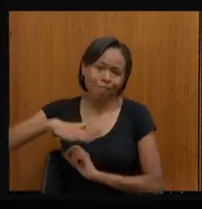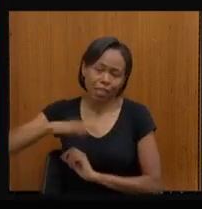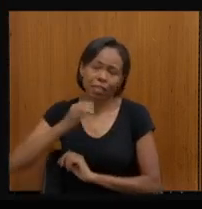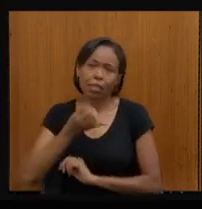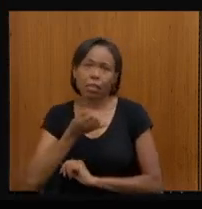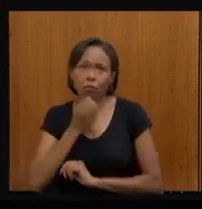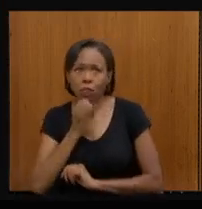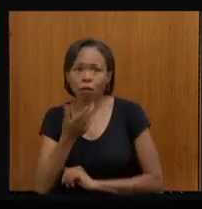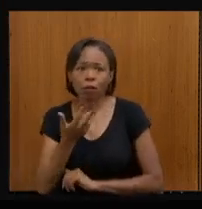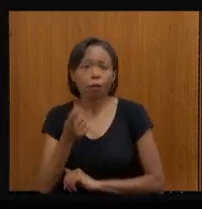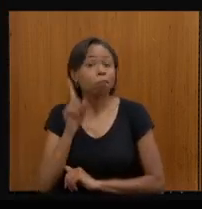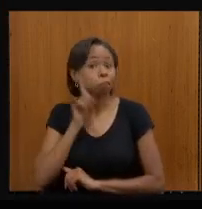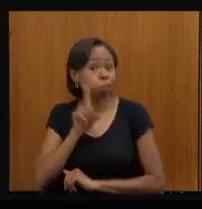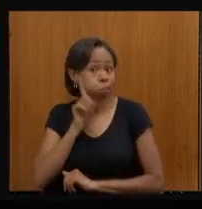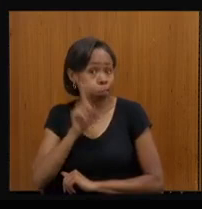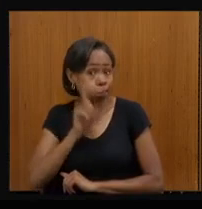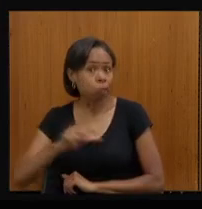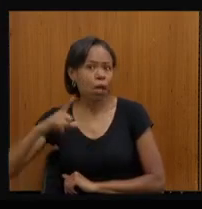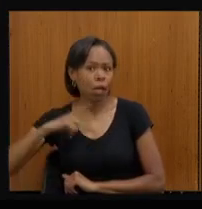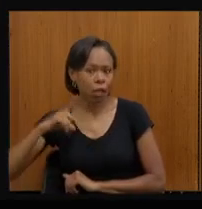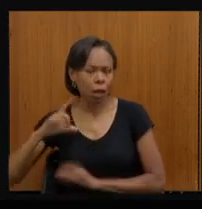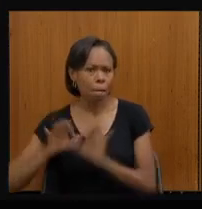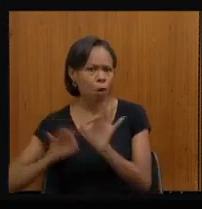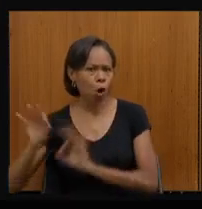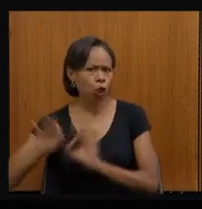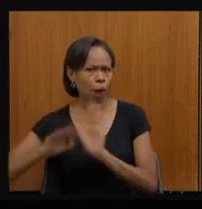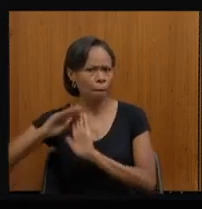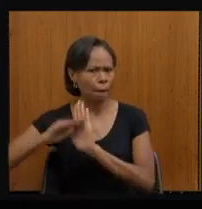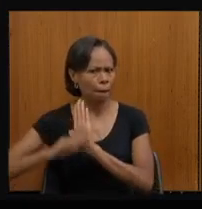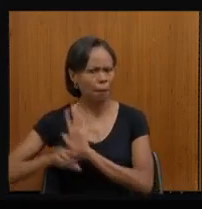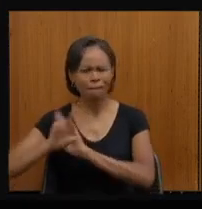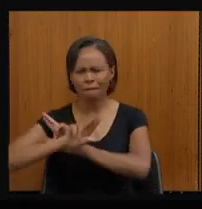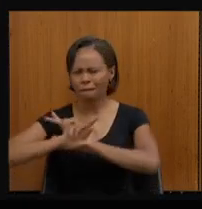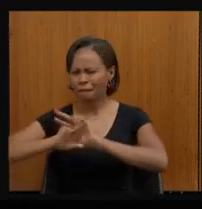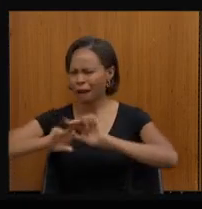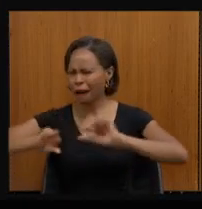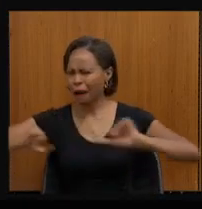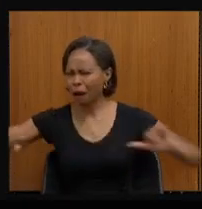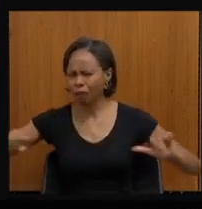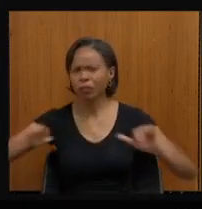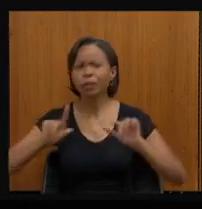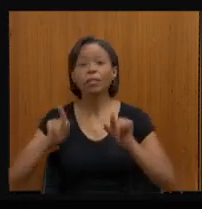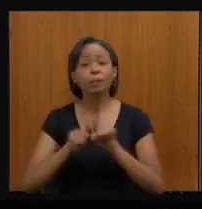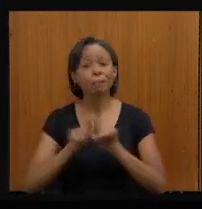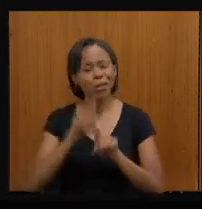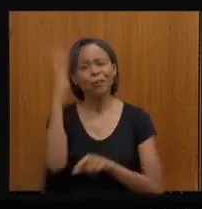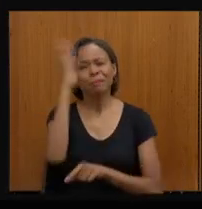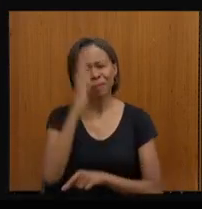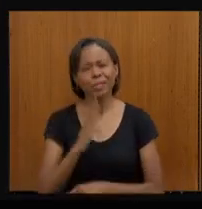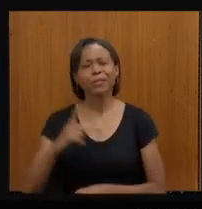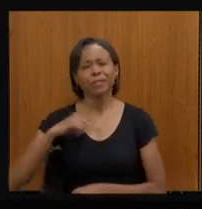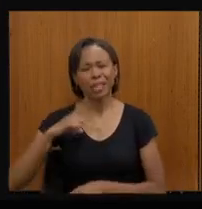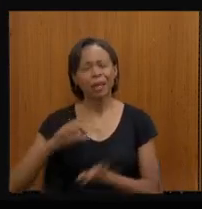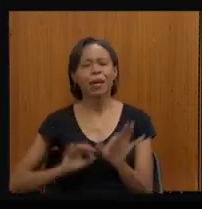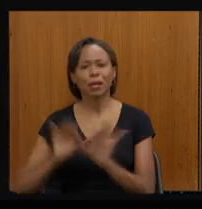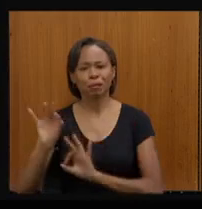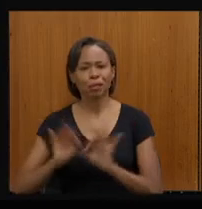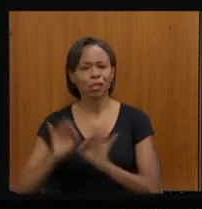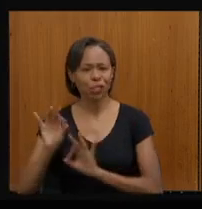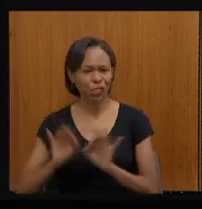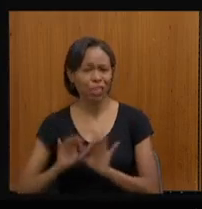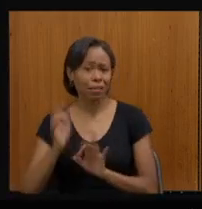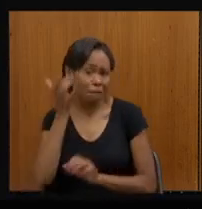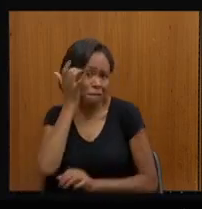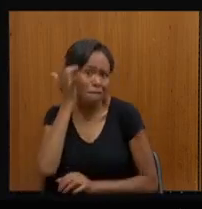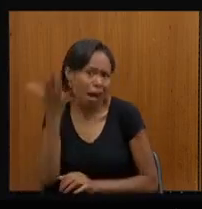Estados Unidos a gente sabe que tem vários projetos mas o Brasil também e tem essa essa facilidade de você apresentar